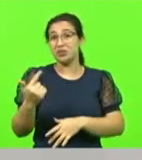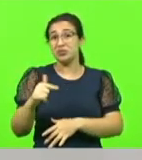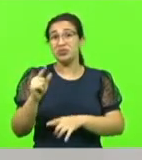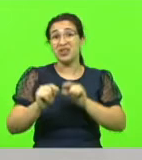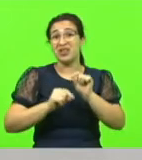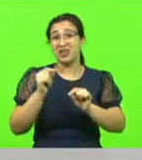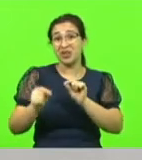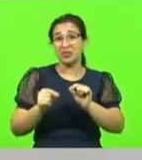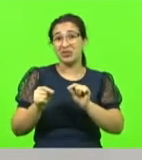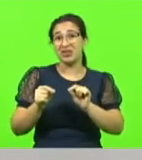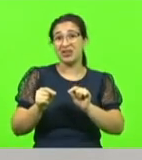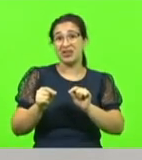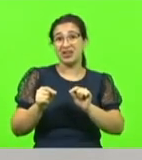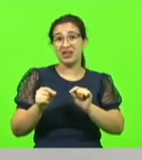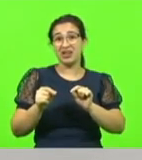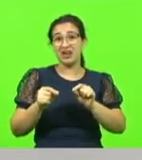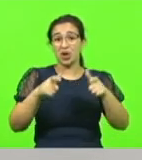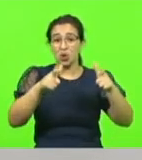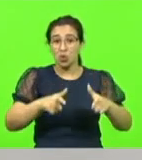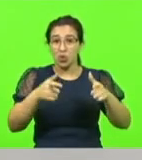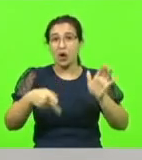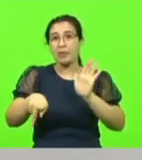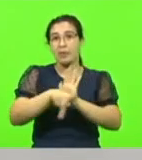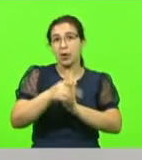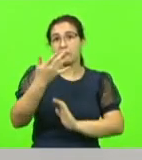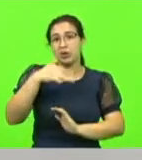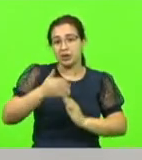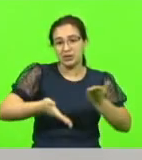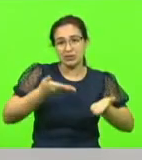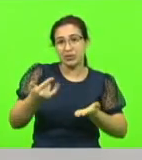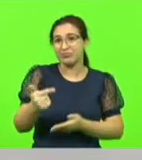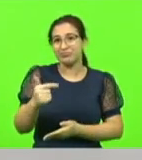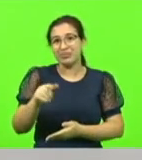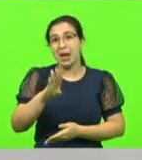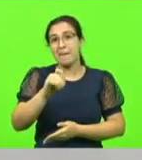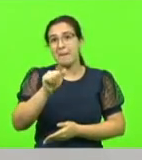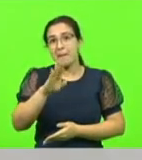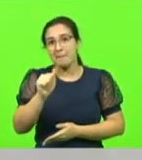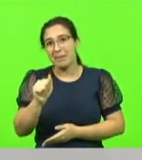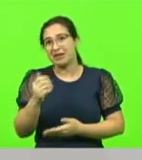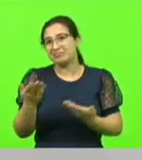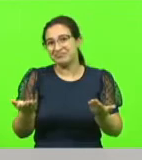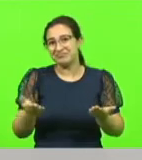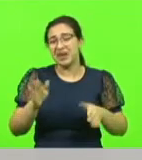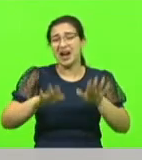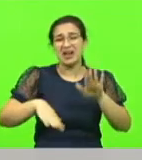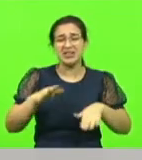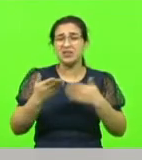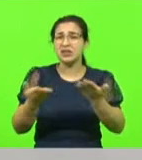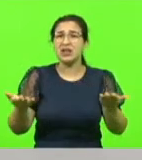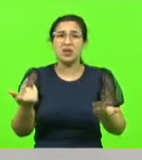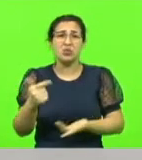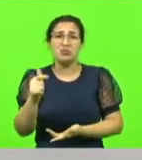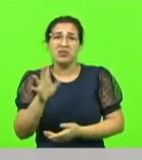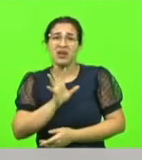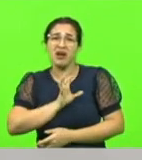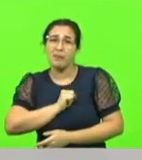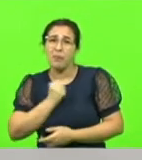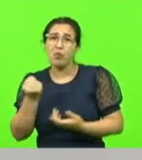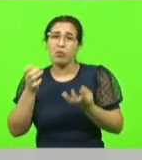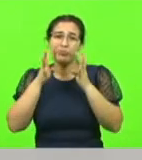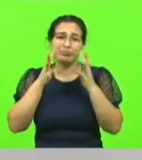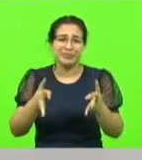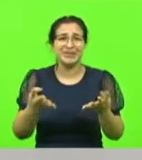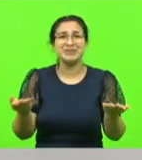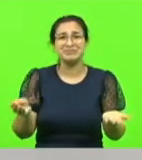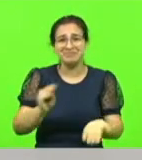suficiente. Milhares de crianças que não têm o mínimo, que é o amor e a atenção.